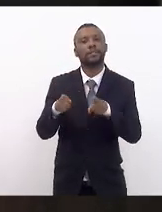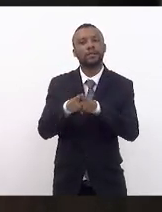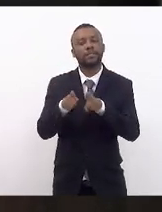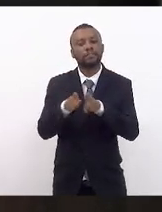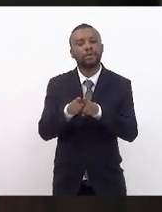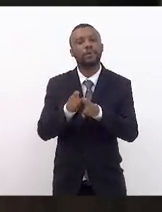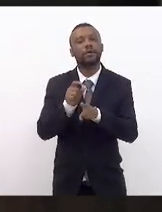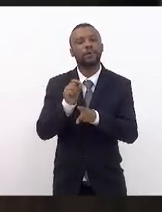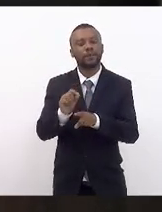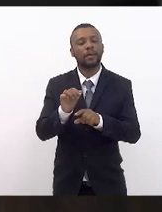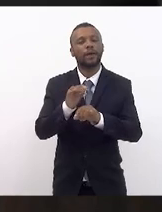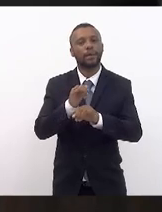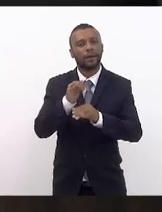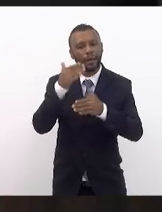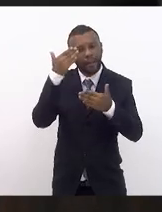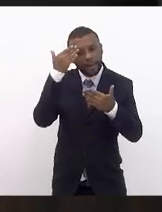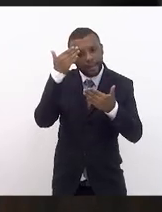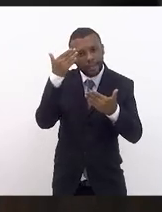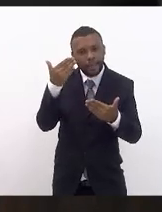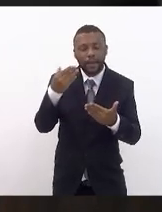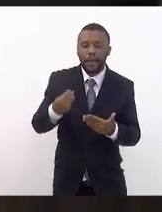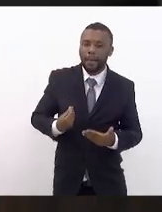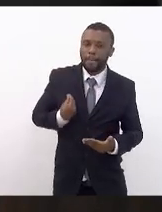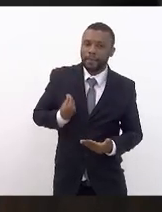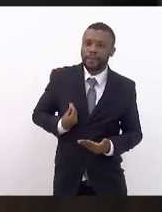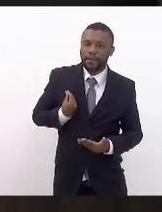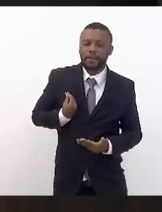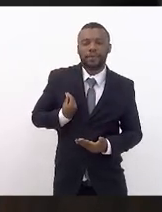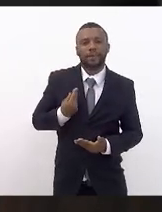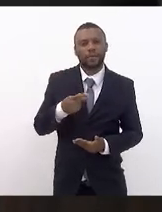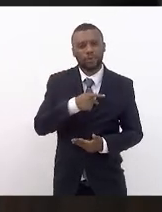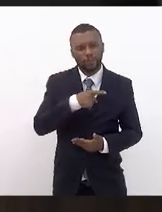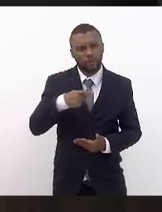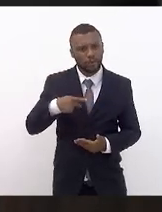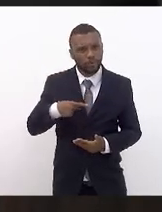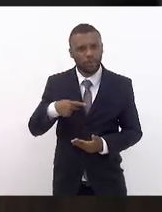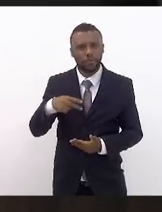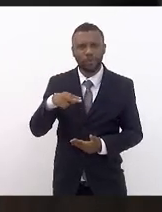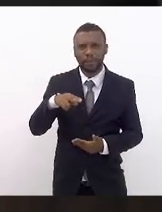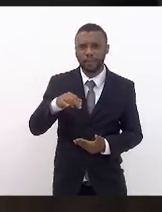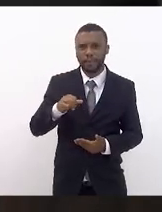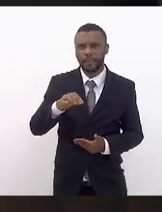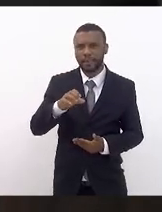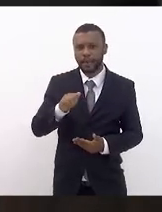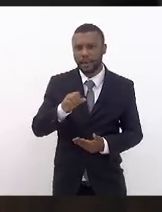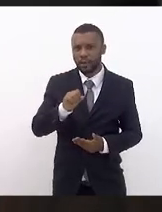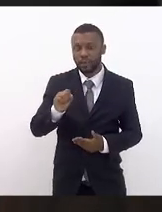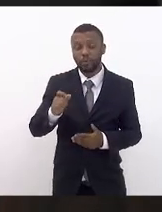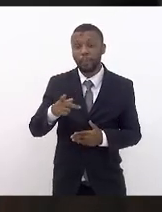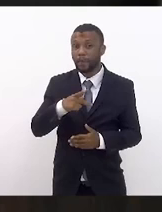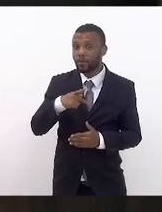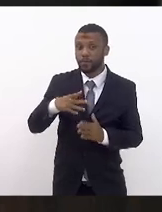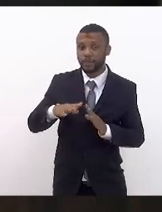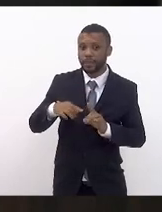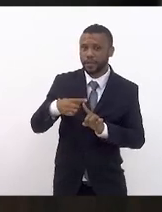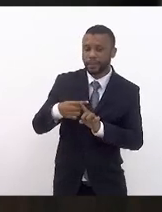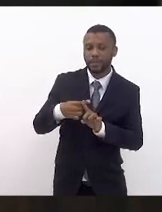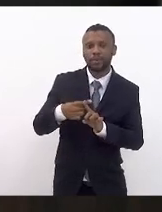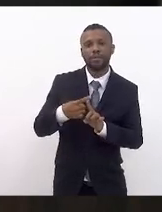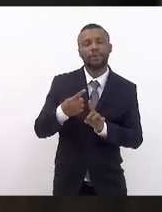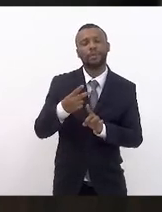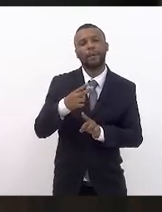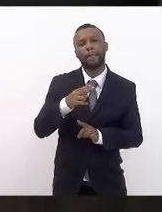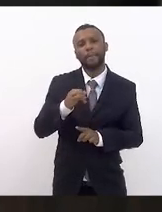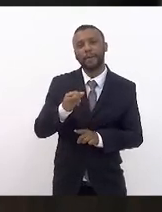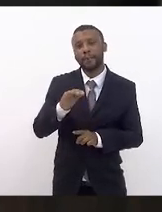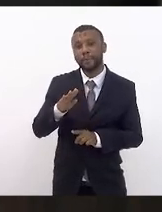de agradecer aqui a presença do pastor Nicásio Dionísio Júnior, pastor da Igreja Batista Central de Nova